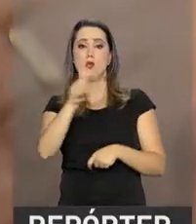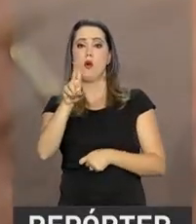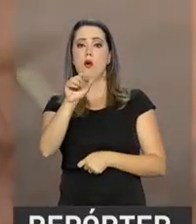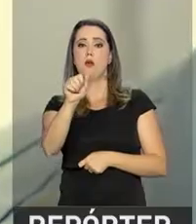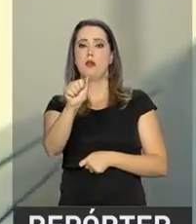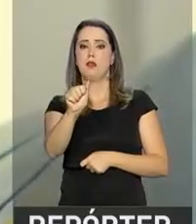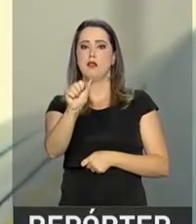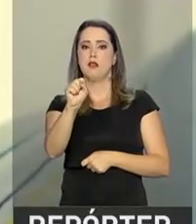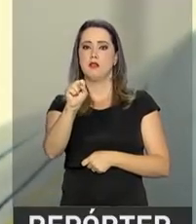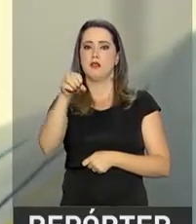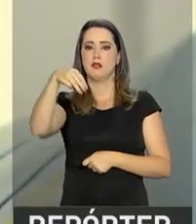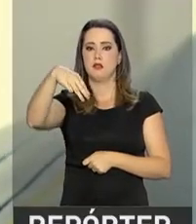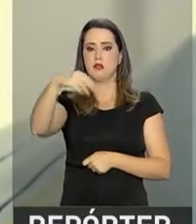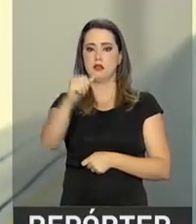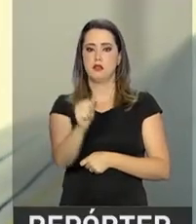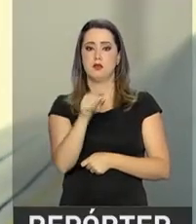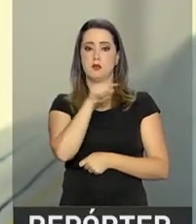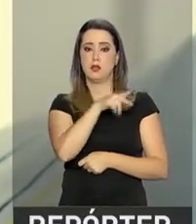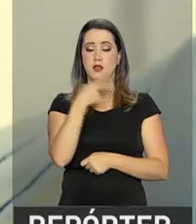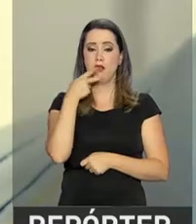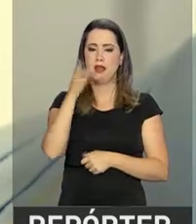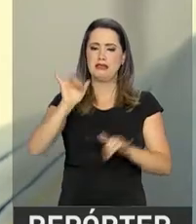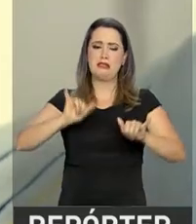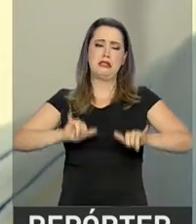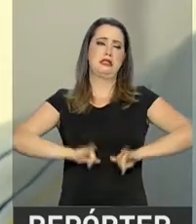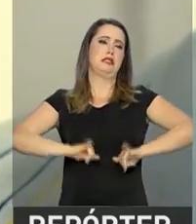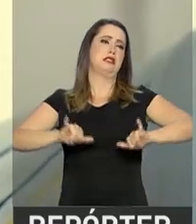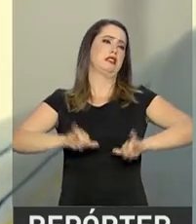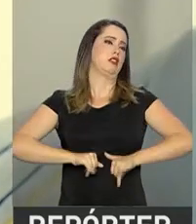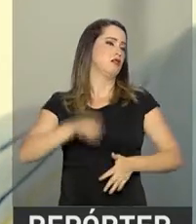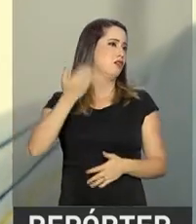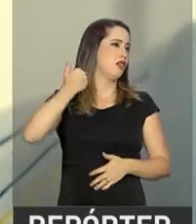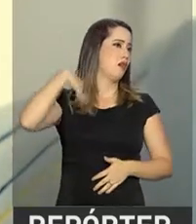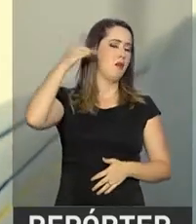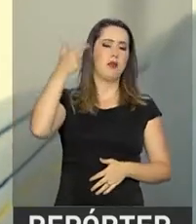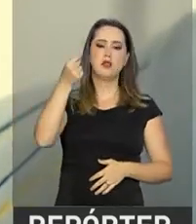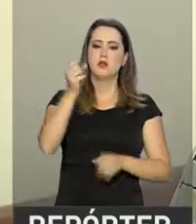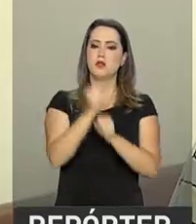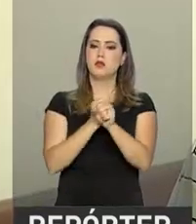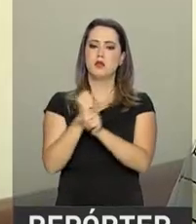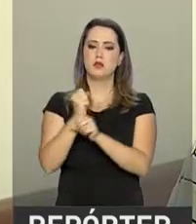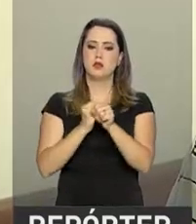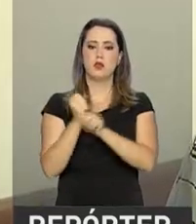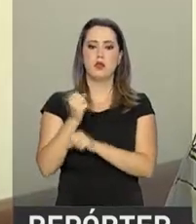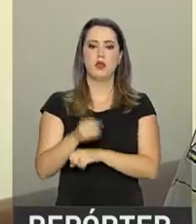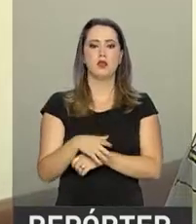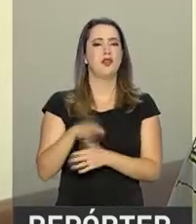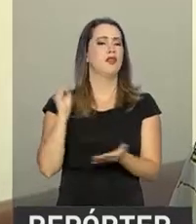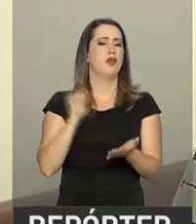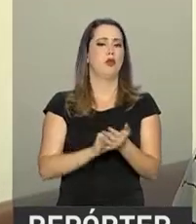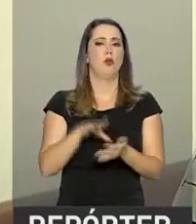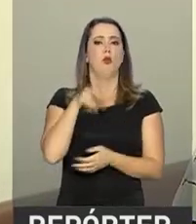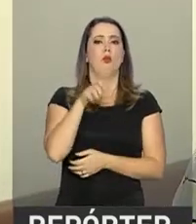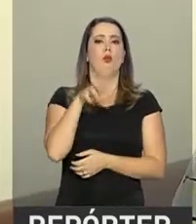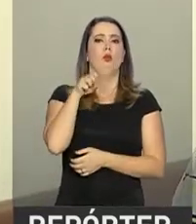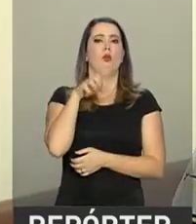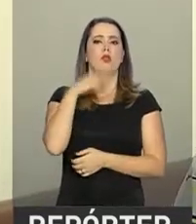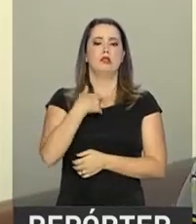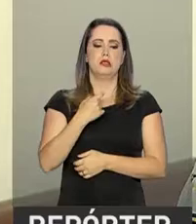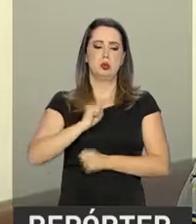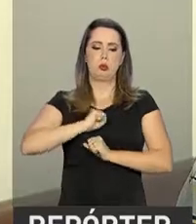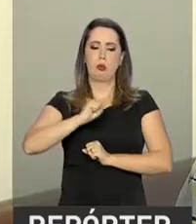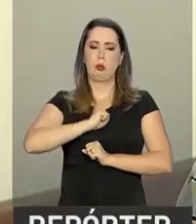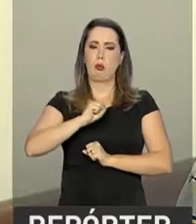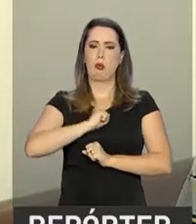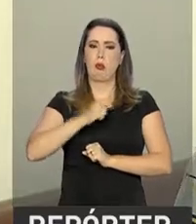bem assim argemiro conta que sofre com a doença há mais de 20 anos falta de ar tosse e chiado no